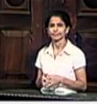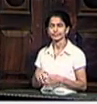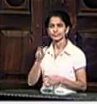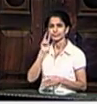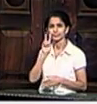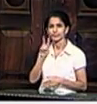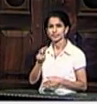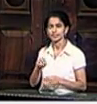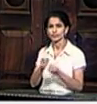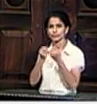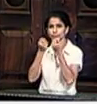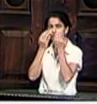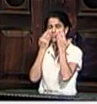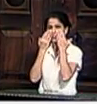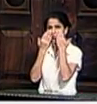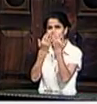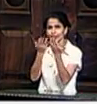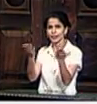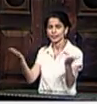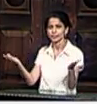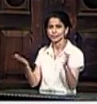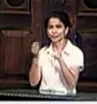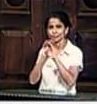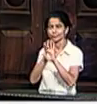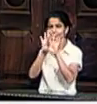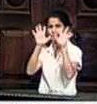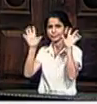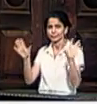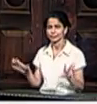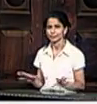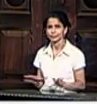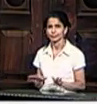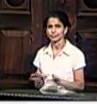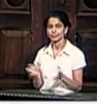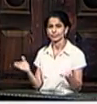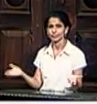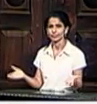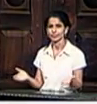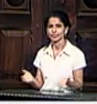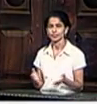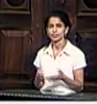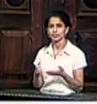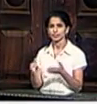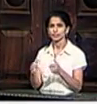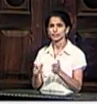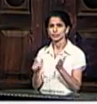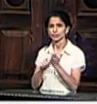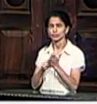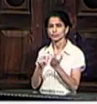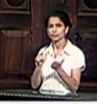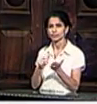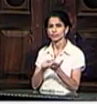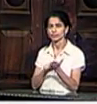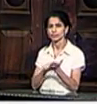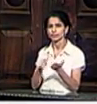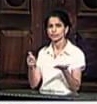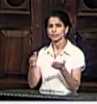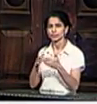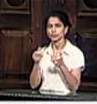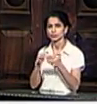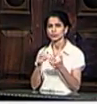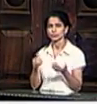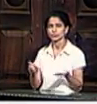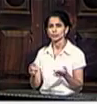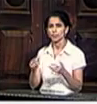forma muito transparente. A Polícia Civil lançou um edital para pedir papel, tôner e material